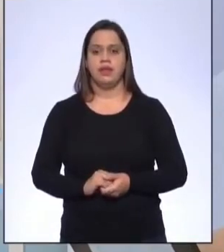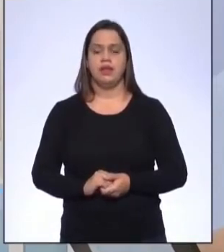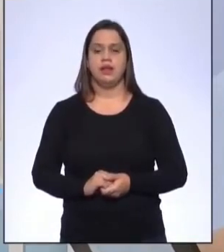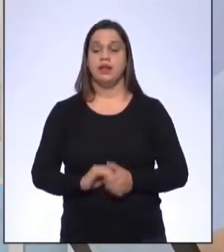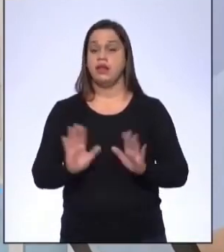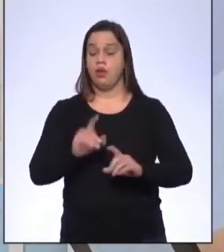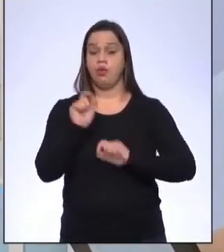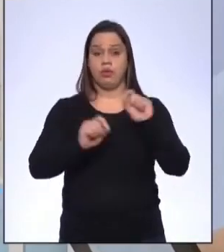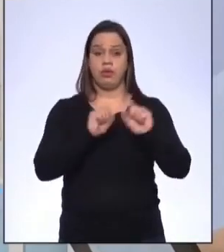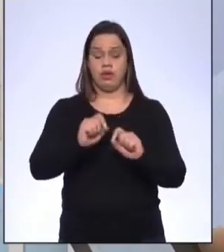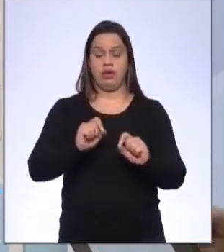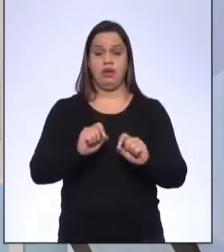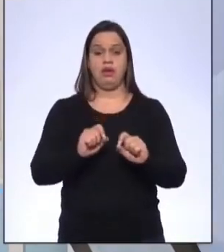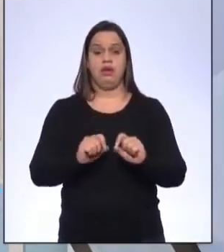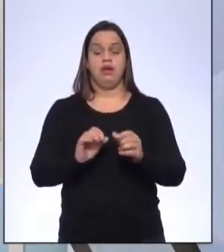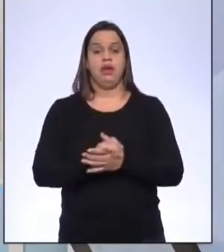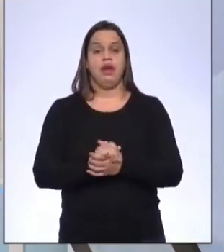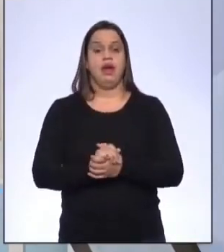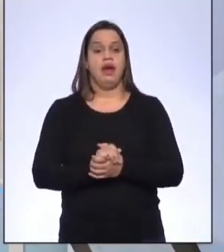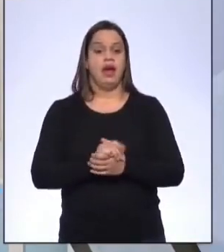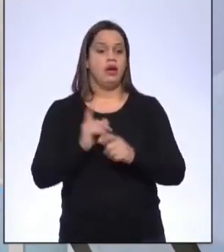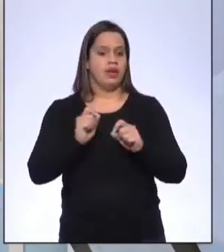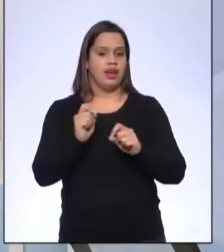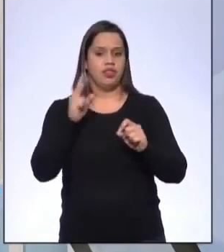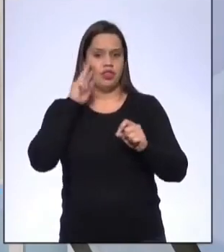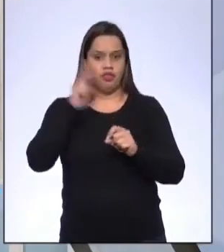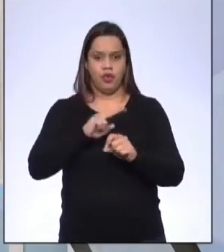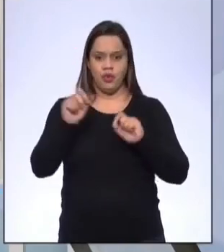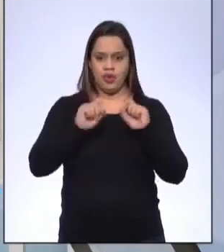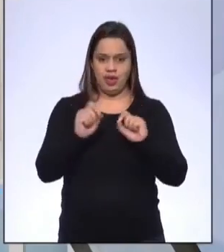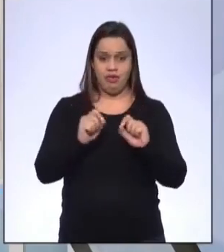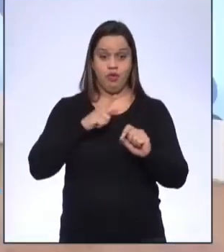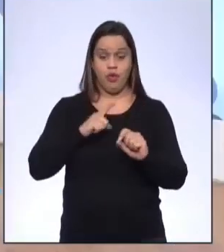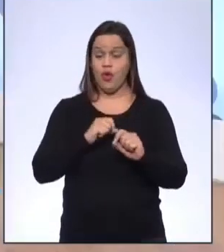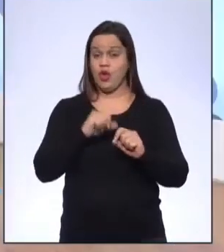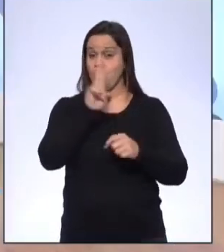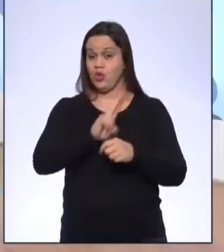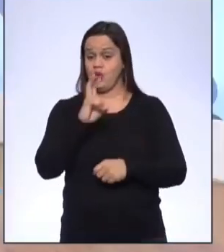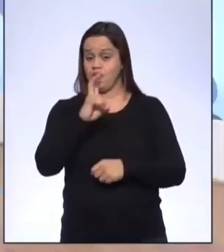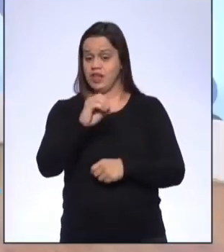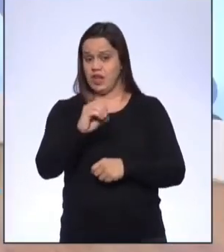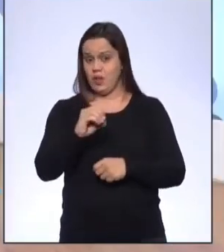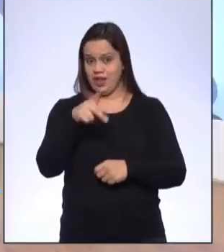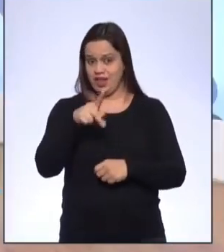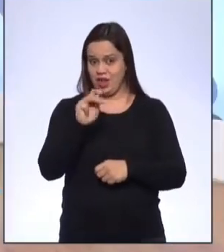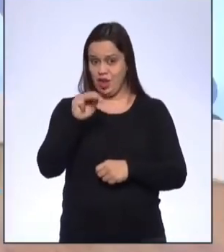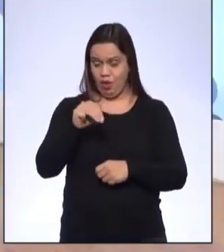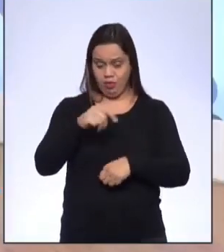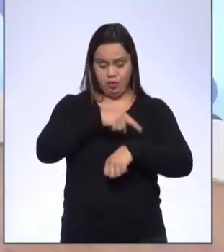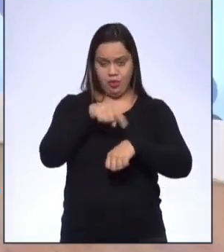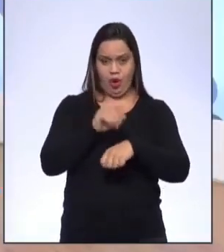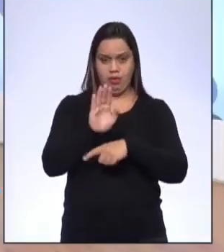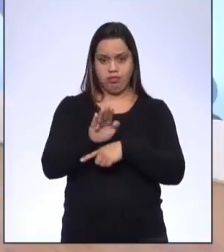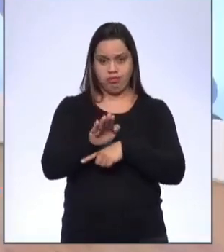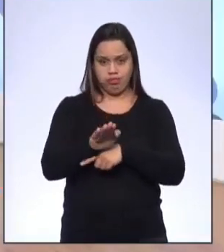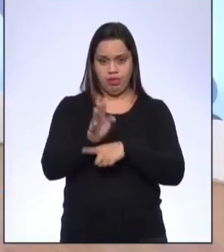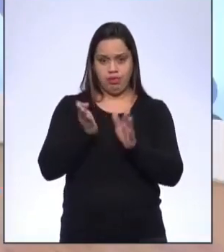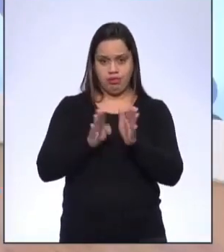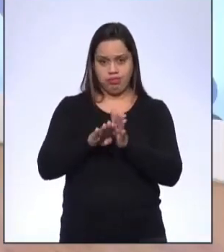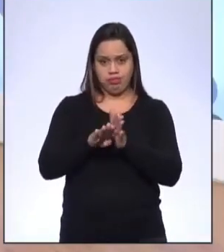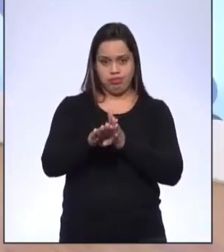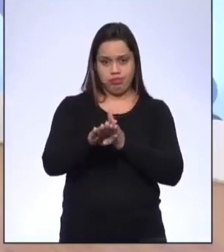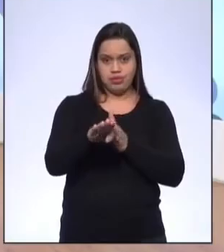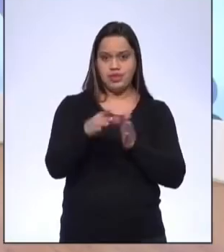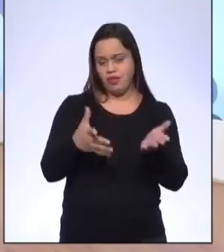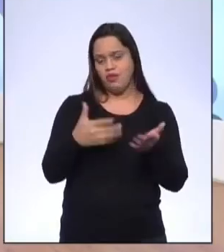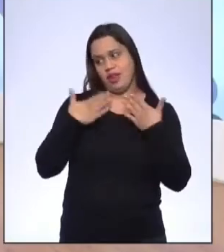por hora. Foi bem devagarzinho, foi na boa, né? Foi curtindo a viagem, não é isso? Essa daí foi tranquilinha, eu acho. Tranquilinha. Próxima. É